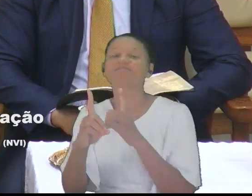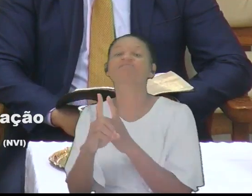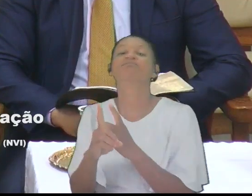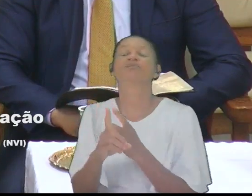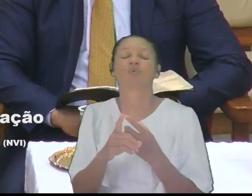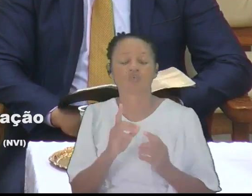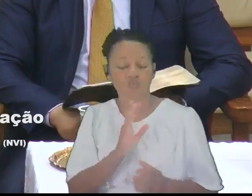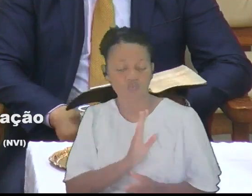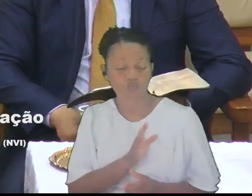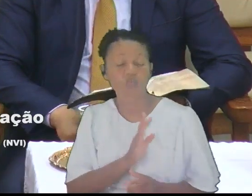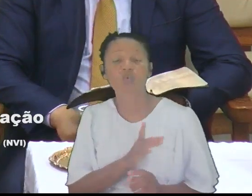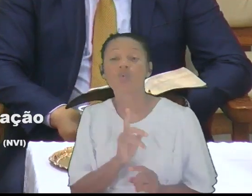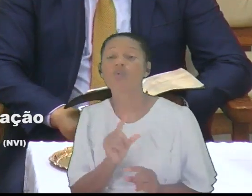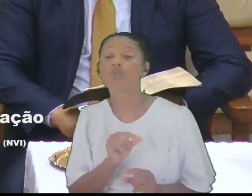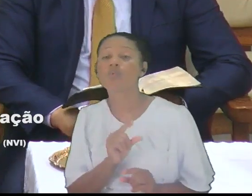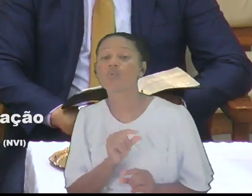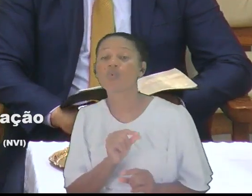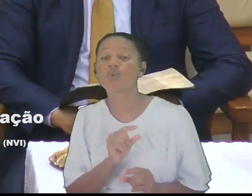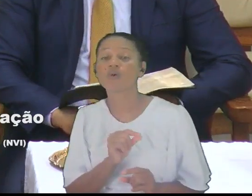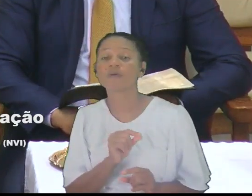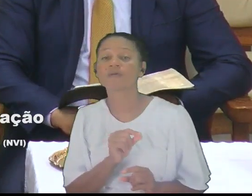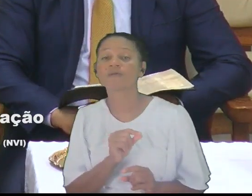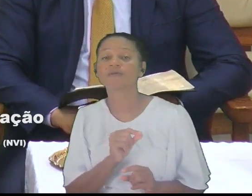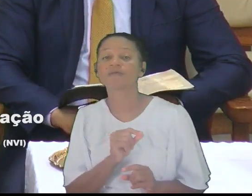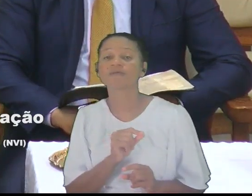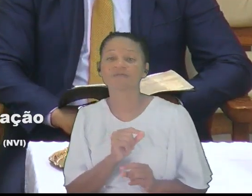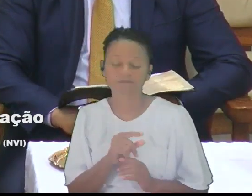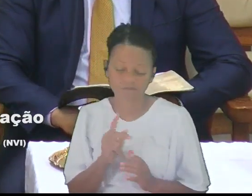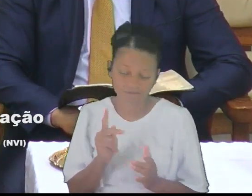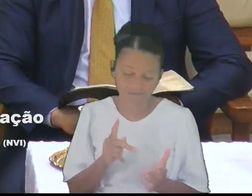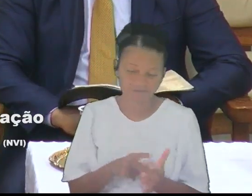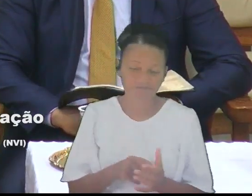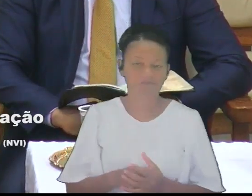um coração que, irmãos, sincero.